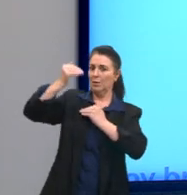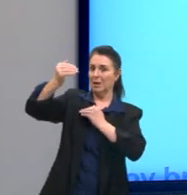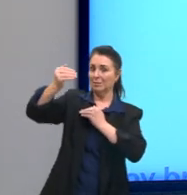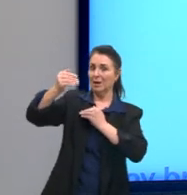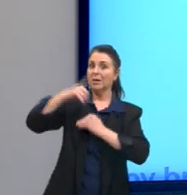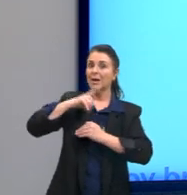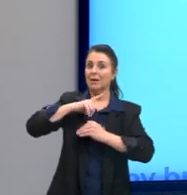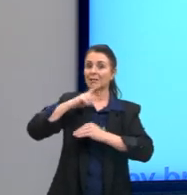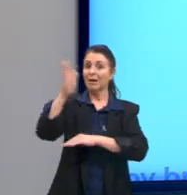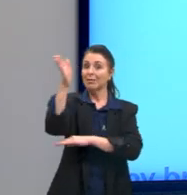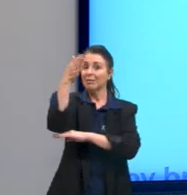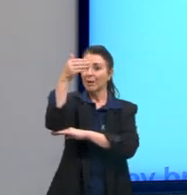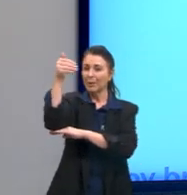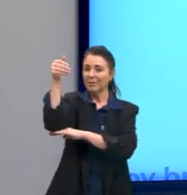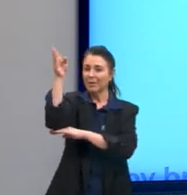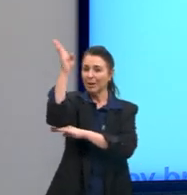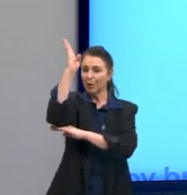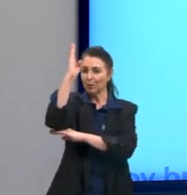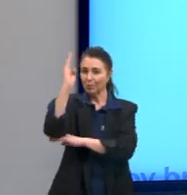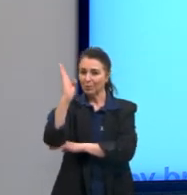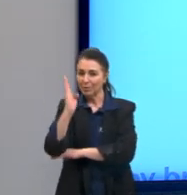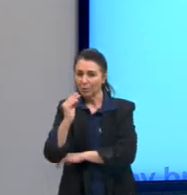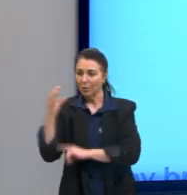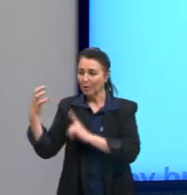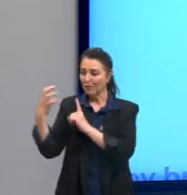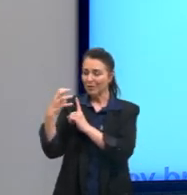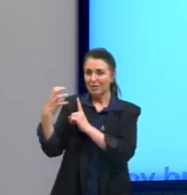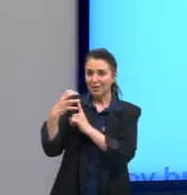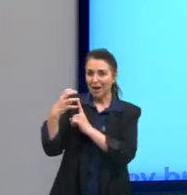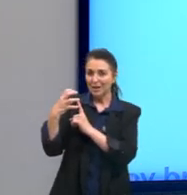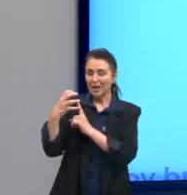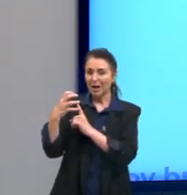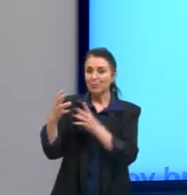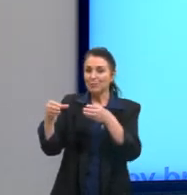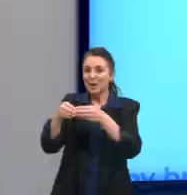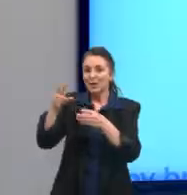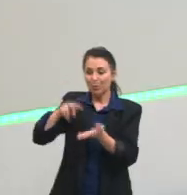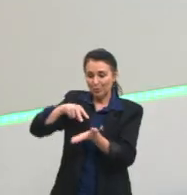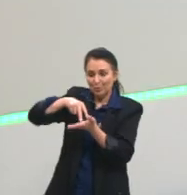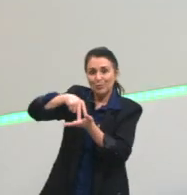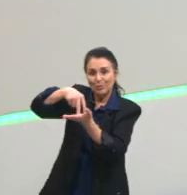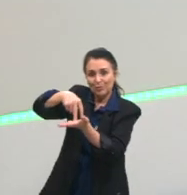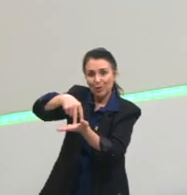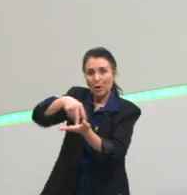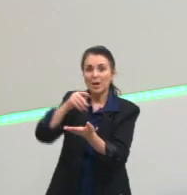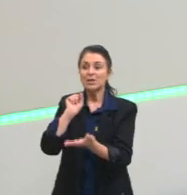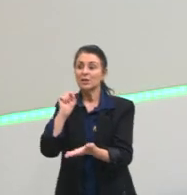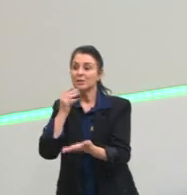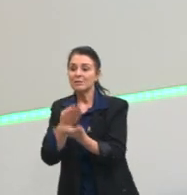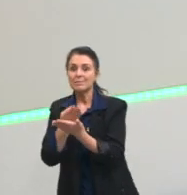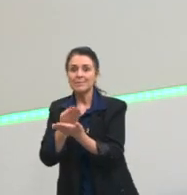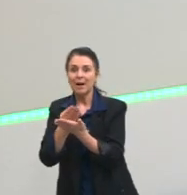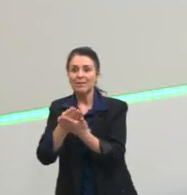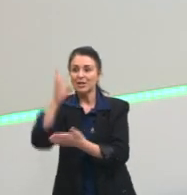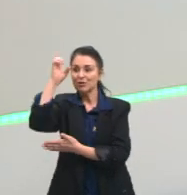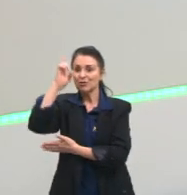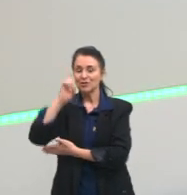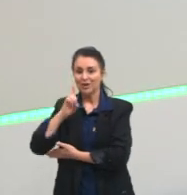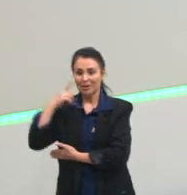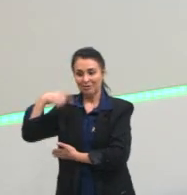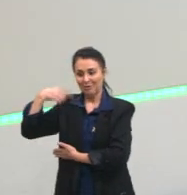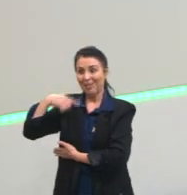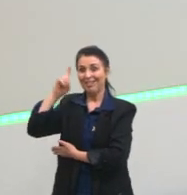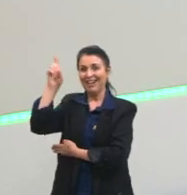bandeira do Brasil está na nossa bandeira influenciada pelo positivismo dos nossos estudantes de direito que estudar na Europa e